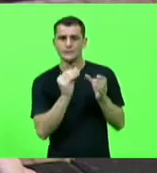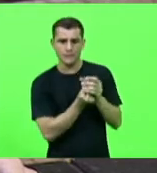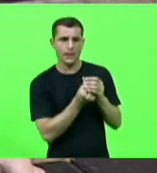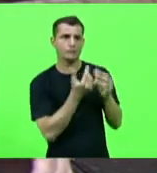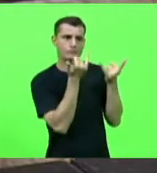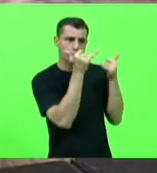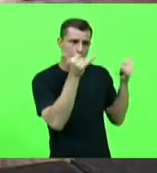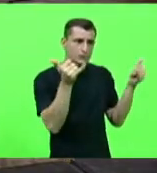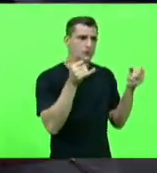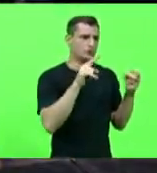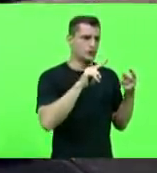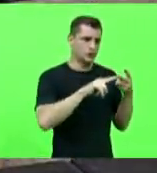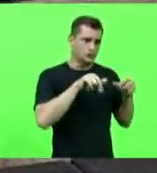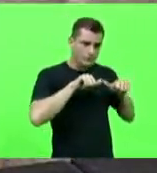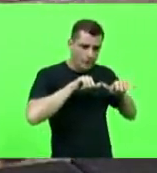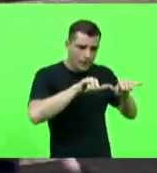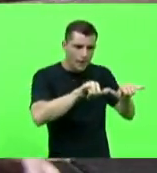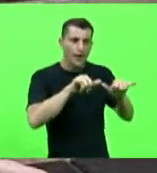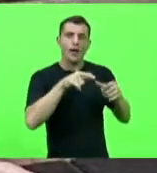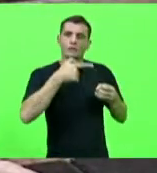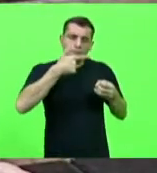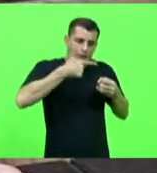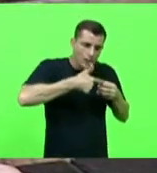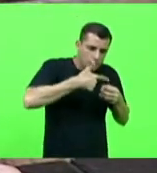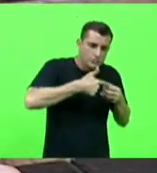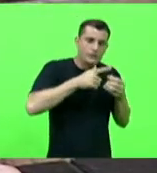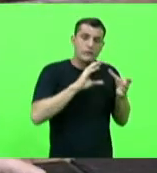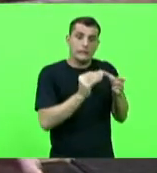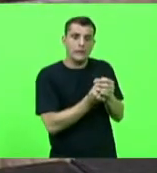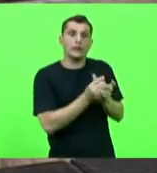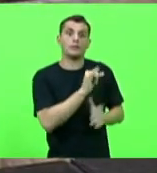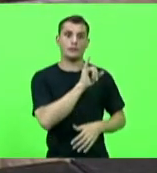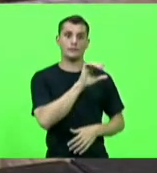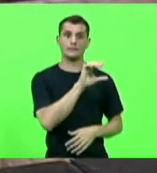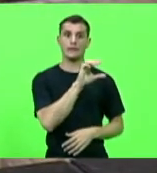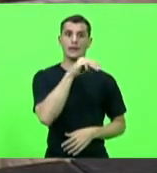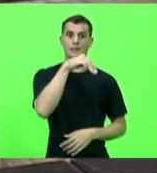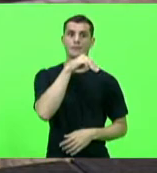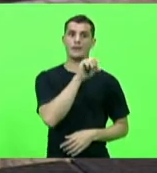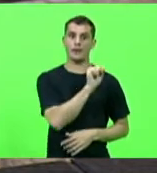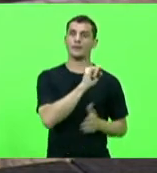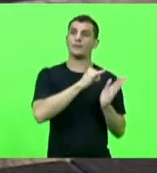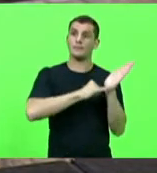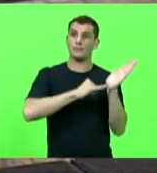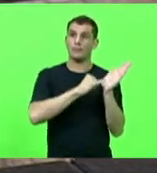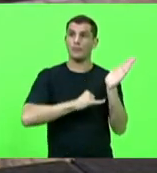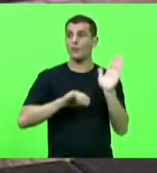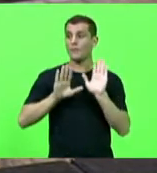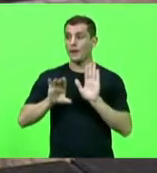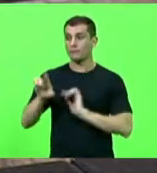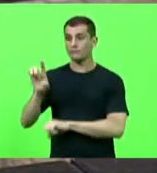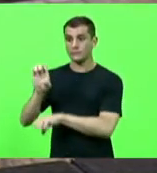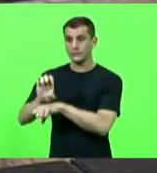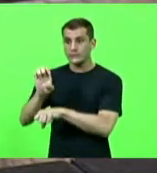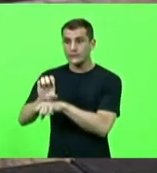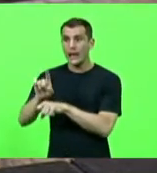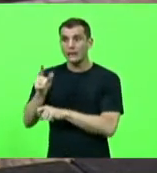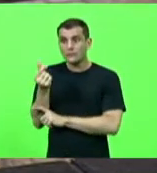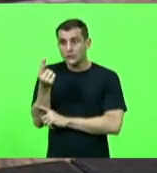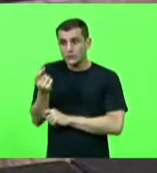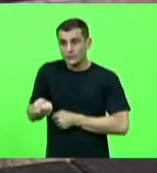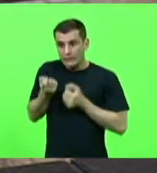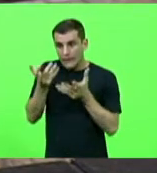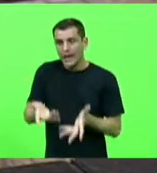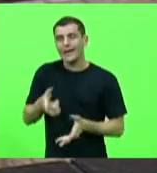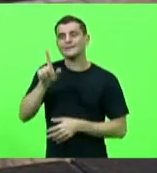no supermercado, sobre a gasolina. Então, o gasto do Estado é custeado por essa grande massa